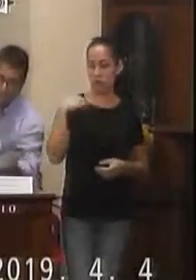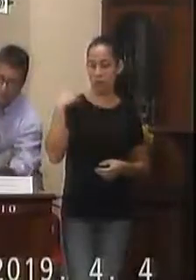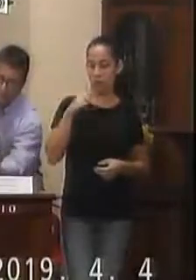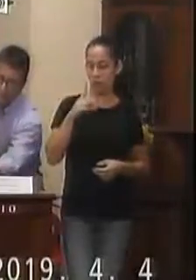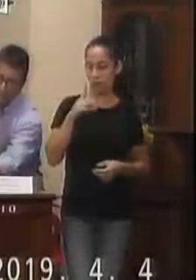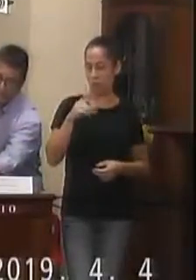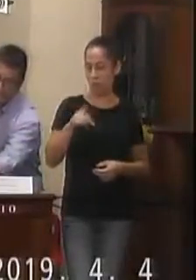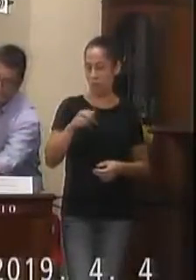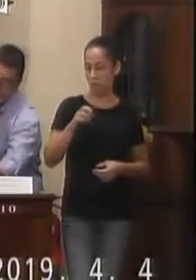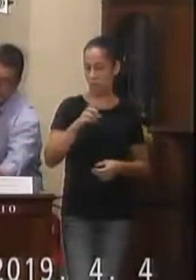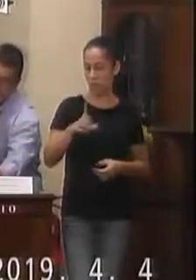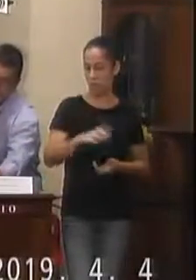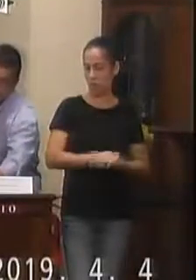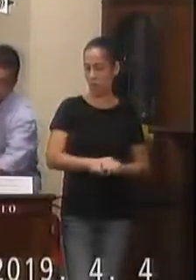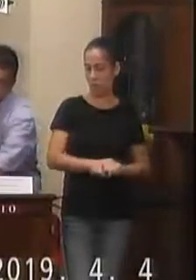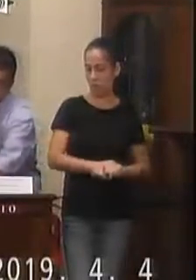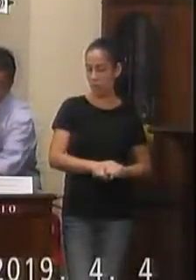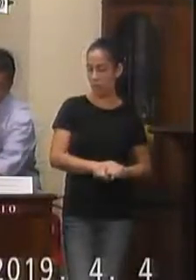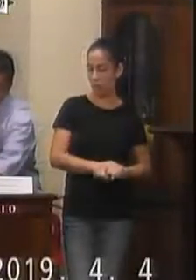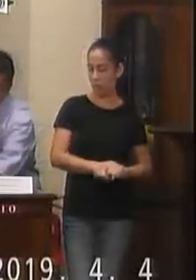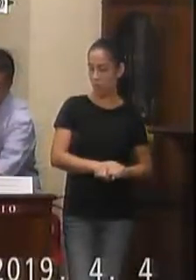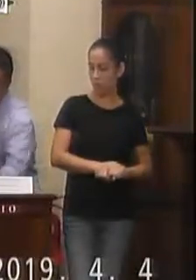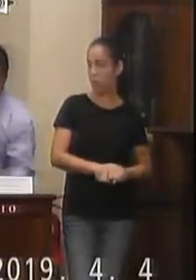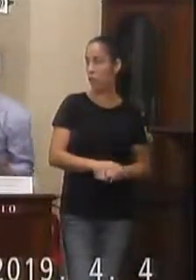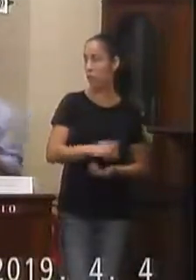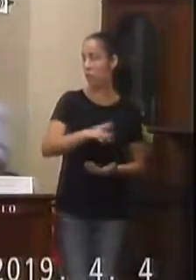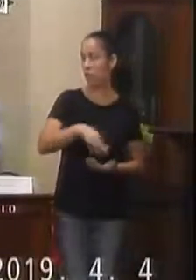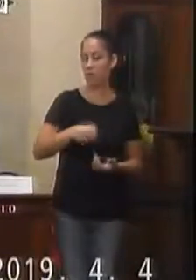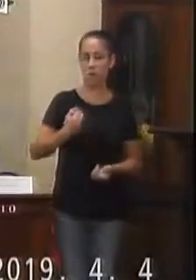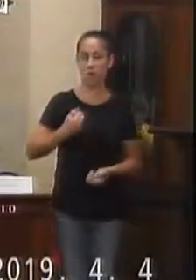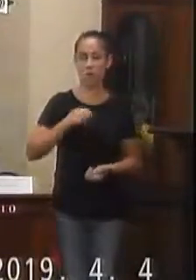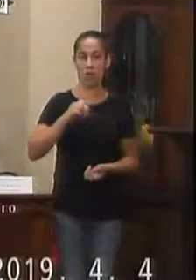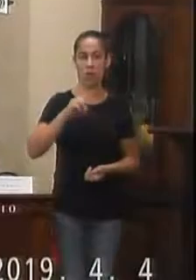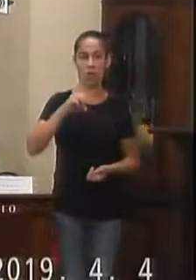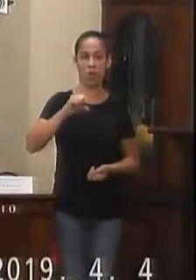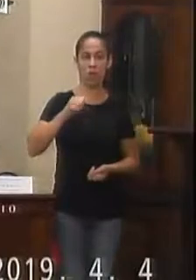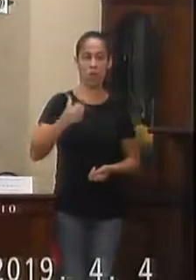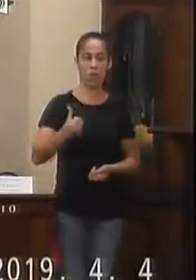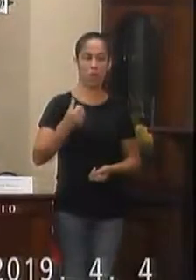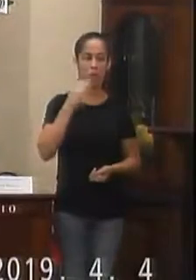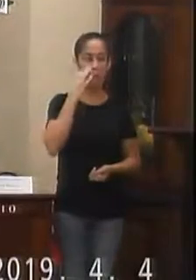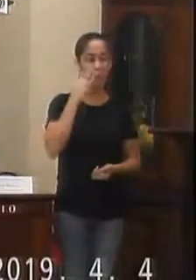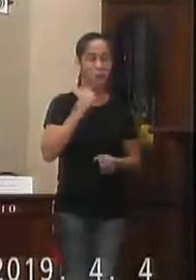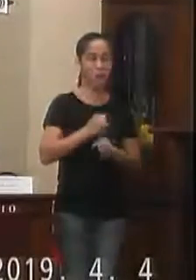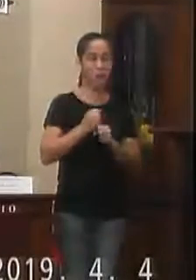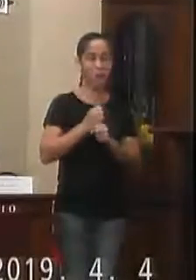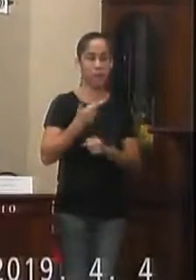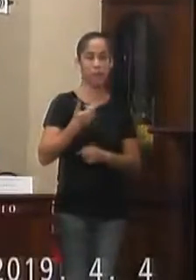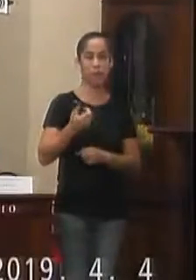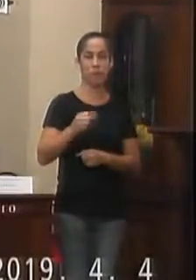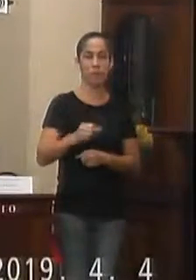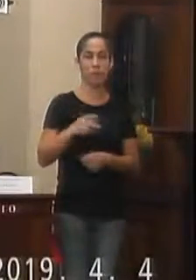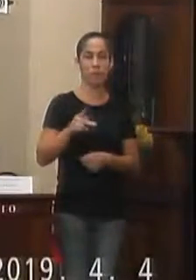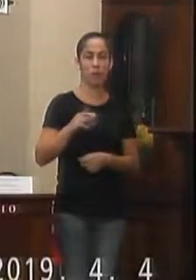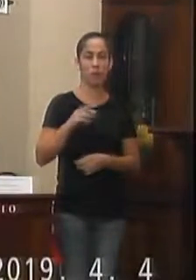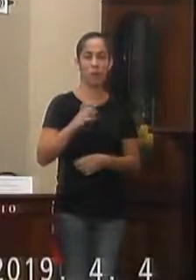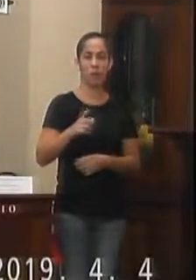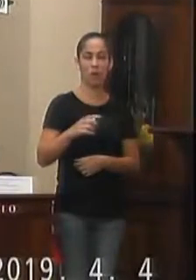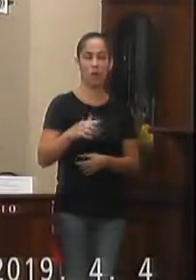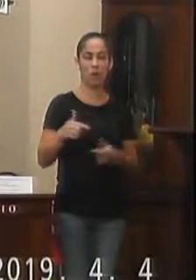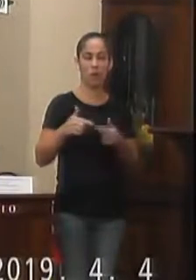vereador professor Rafael. Requerimento 096 de 2019, do professor Rafael,